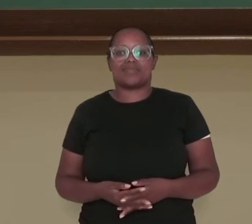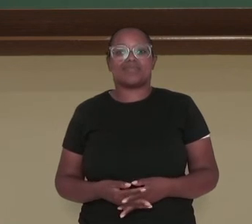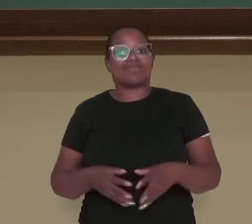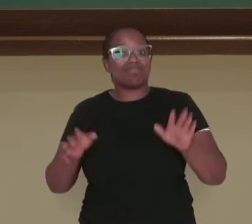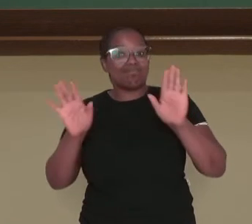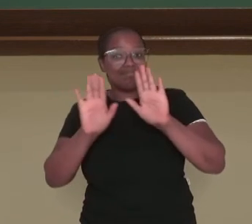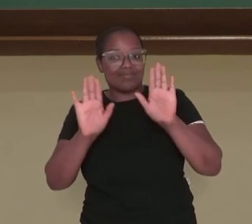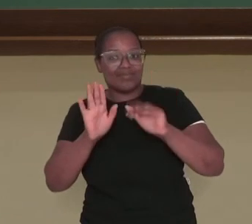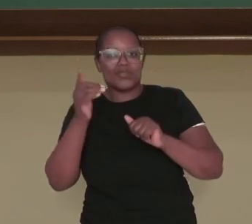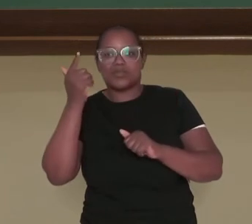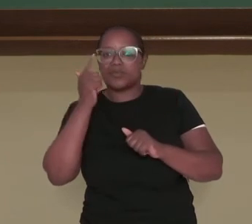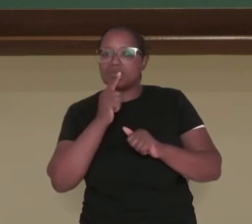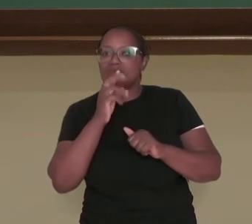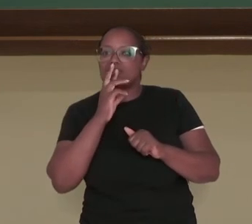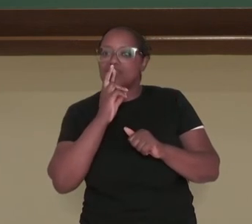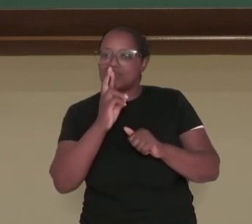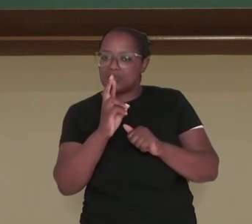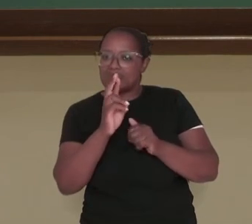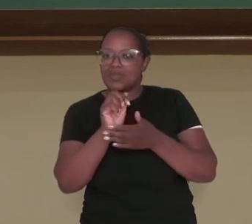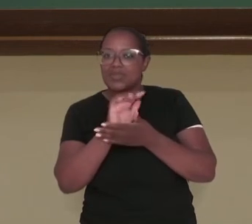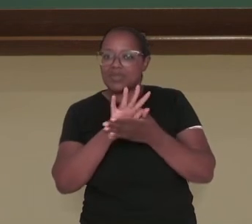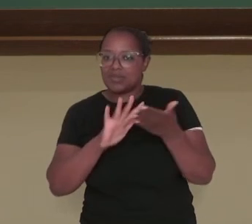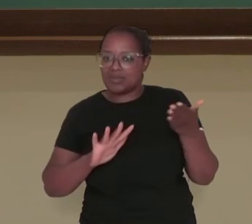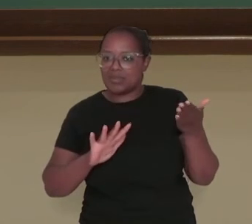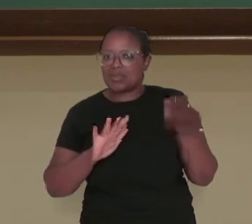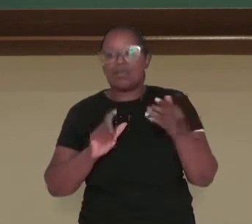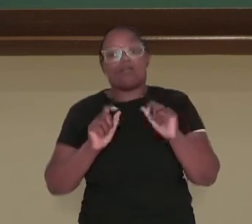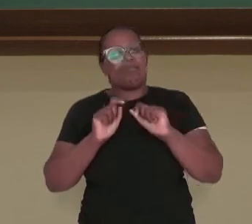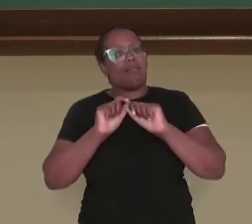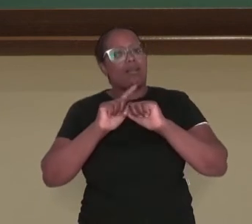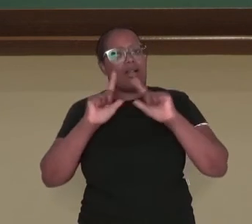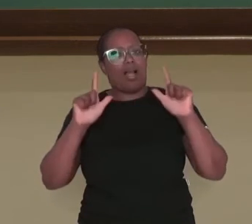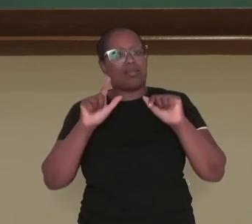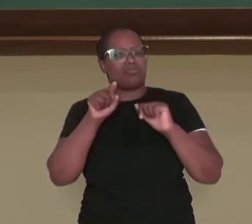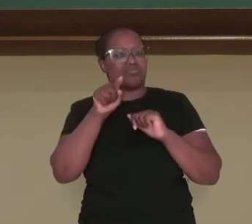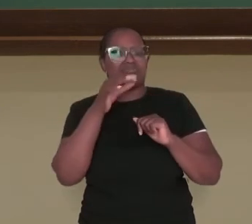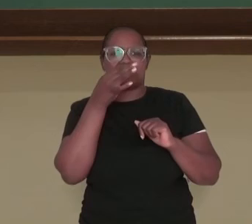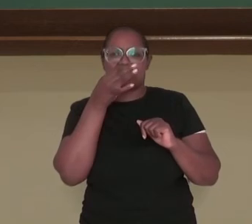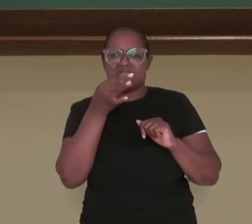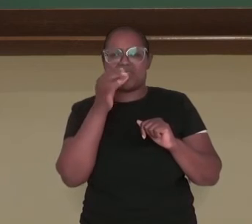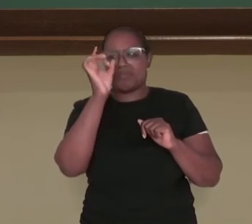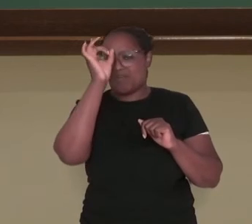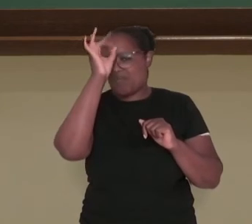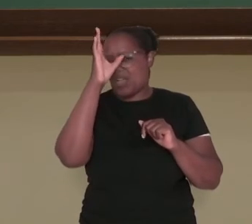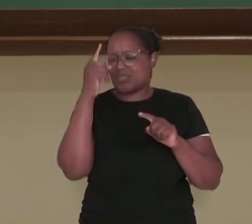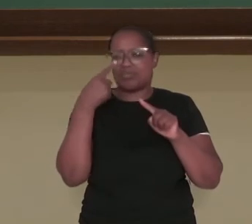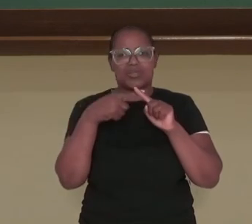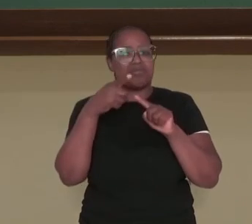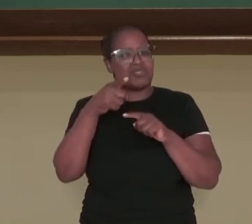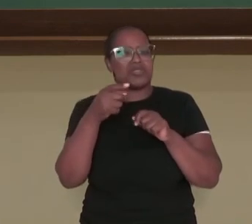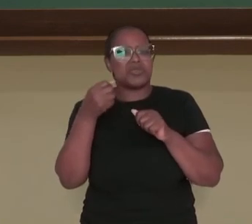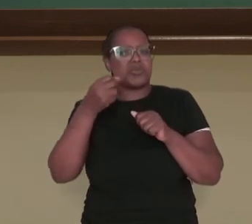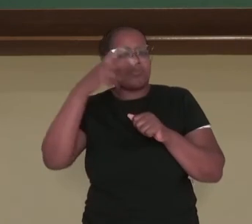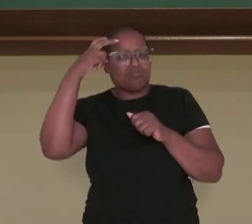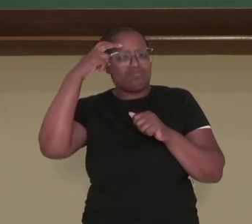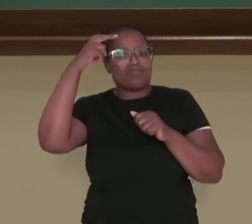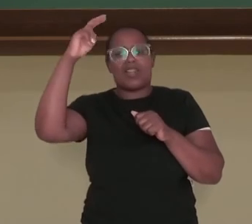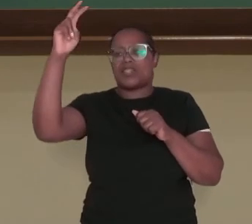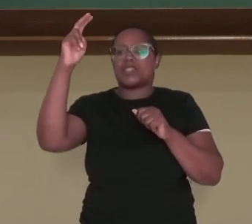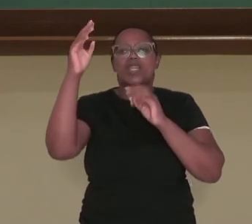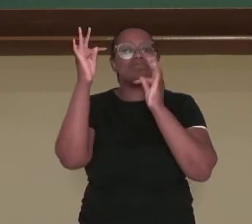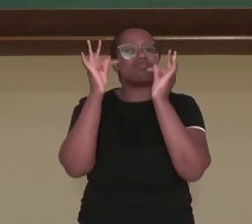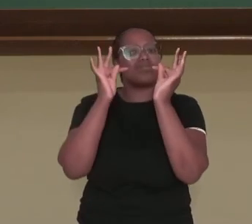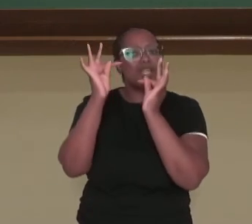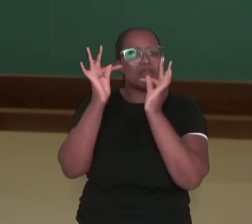E aí, pessoal, resolveram? Eu acho que vocês não devem ter tido muita dificuldade, né? Então, vocês são super ligados em tecnologia, então acho que essa questão